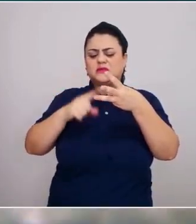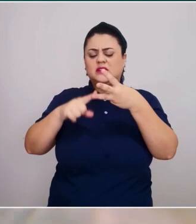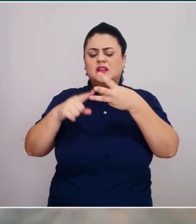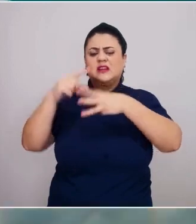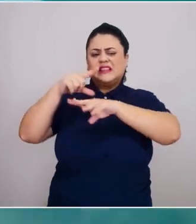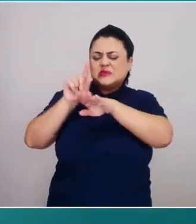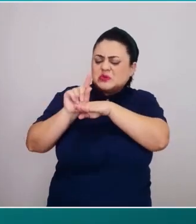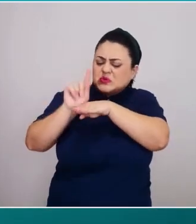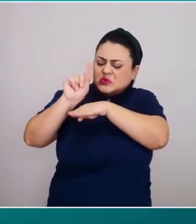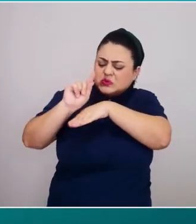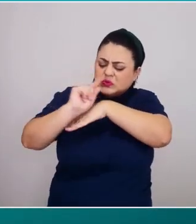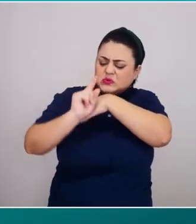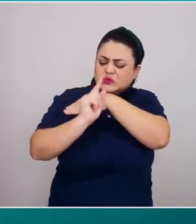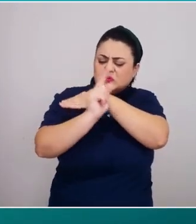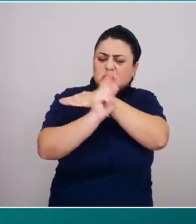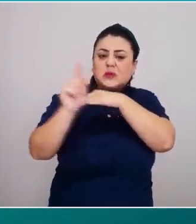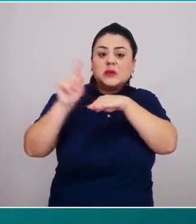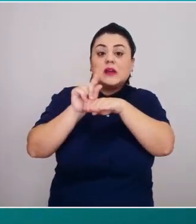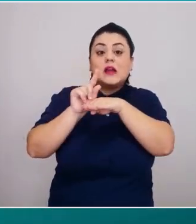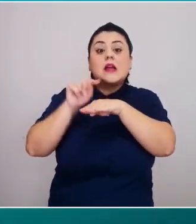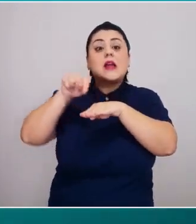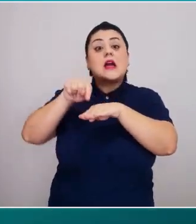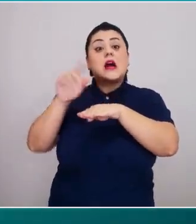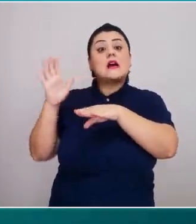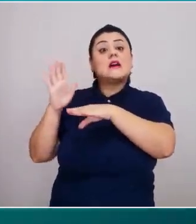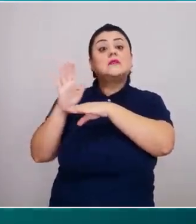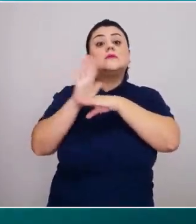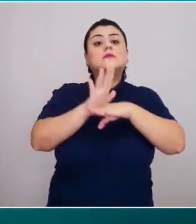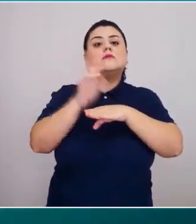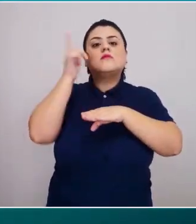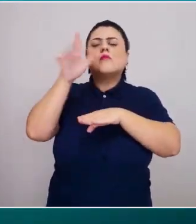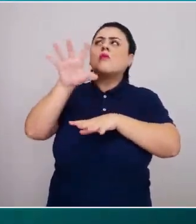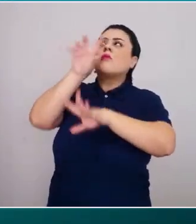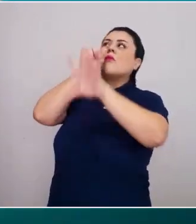permitem que a estrela do mar obtenha oxigênio da água.